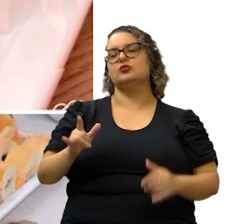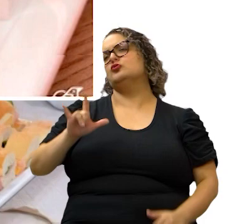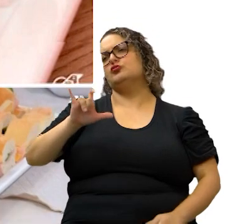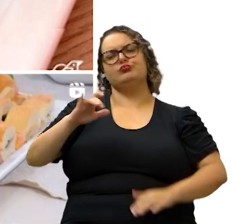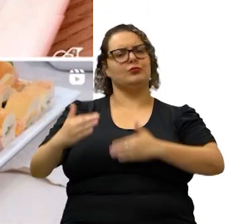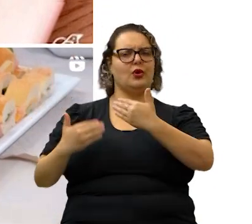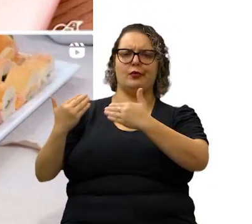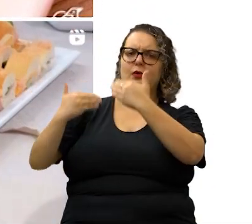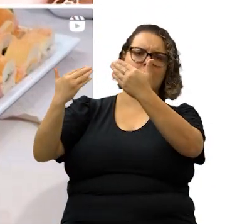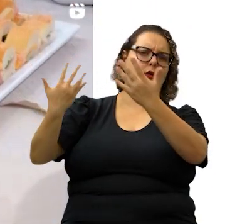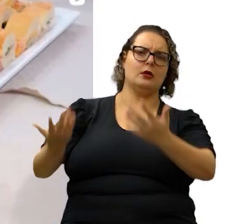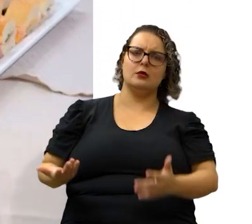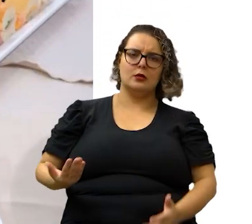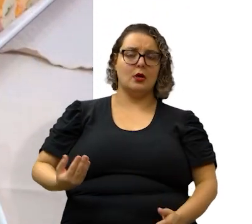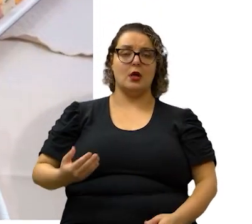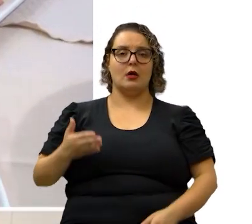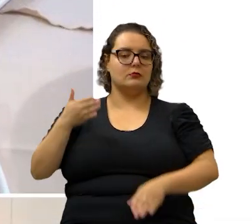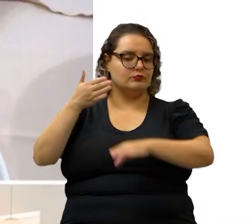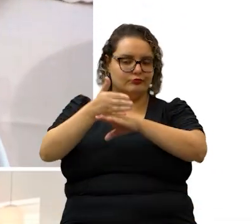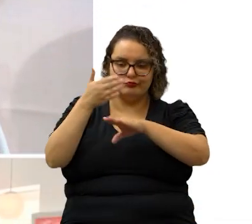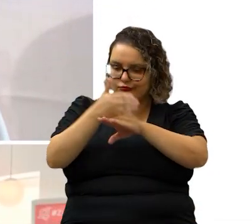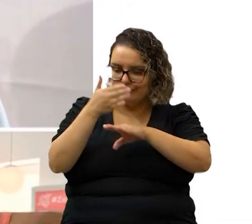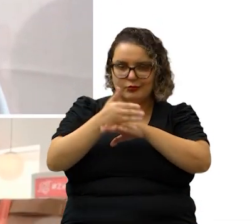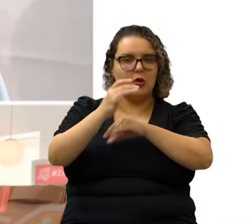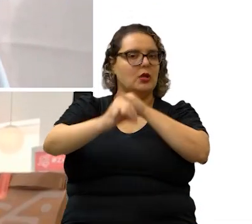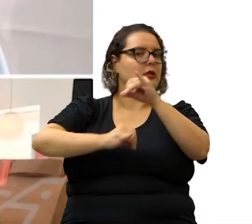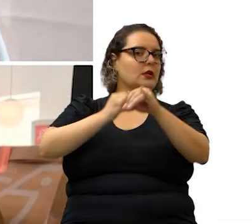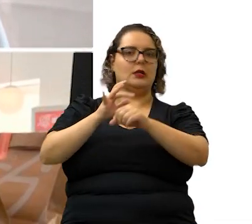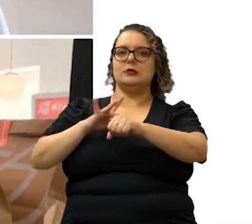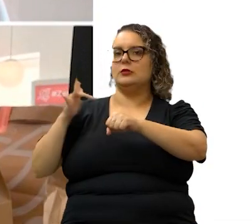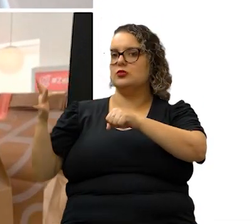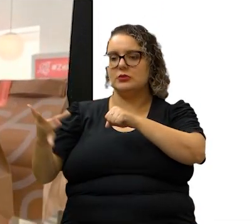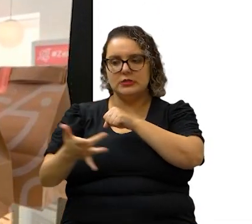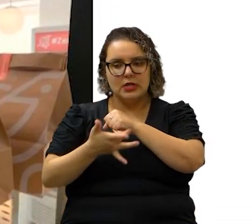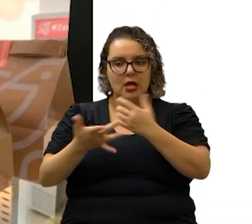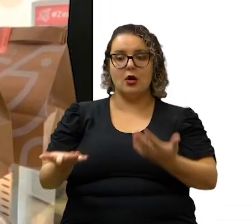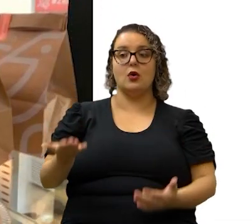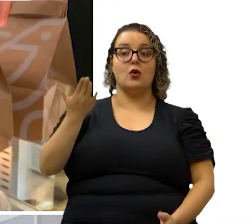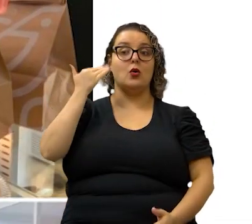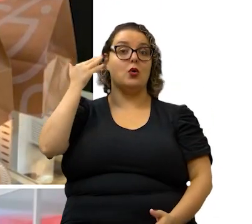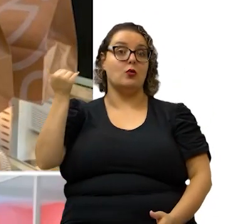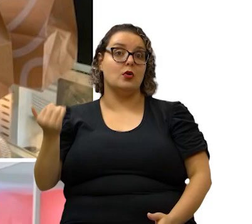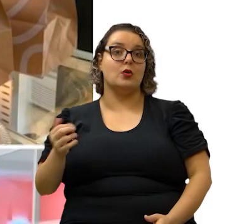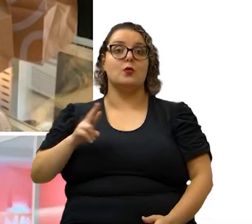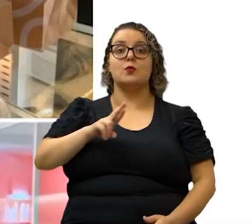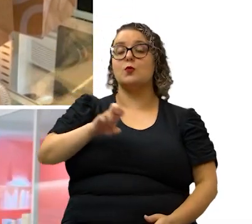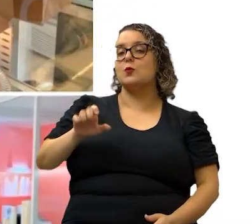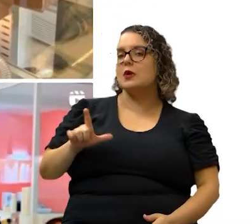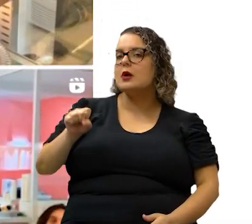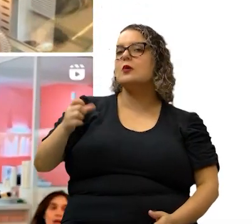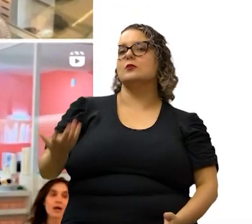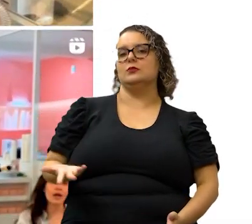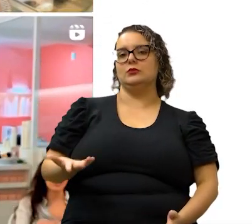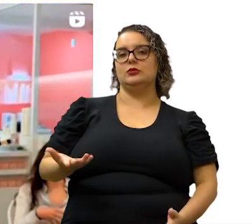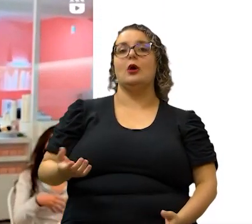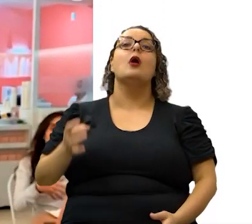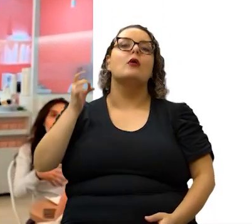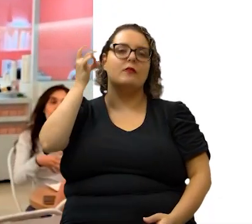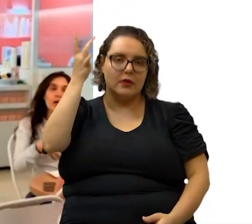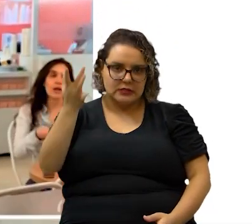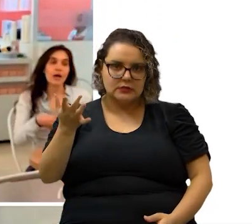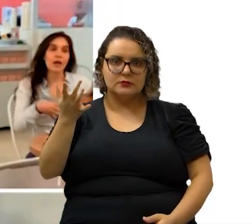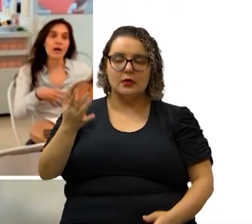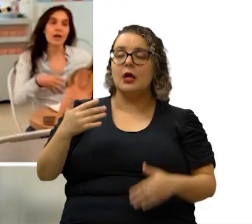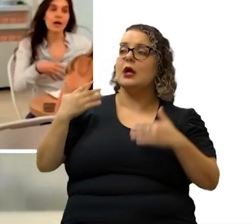do Instagram, presença na internet, redes sociais, os famosos reels. Então, isso foi o